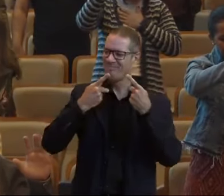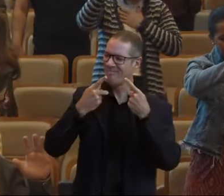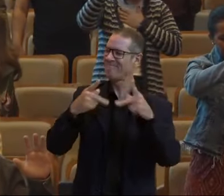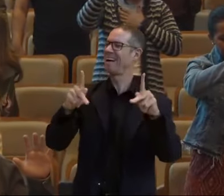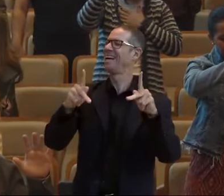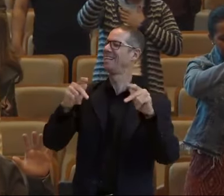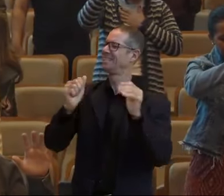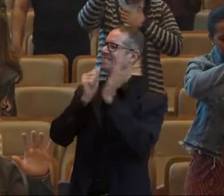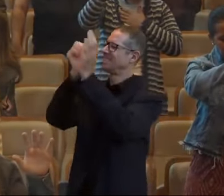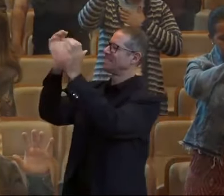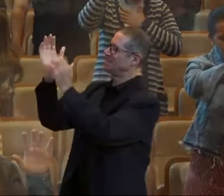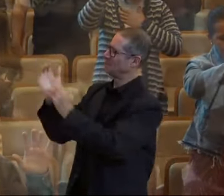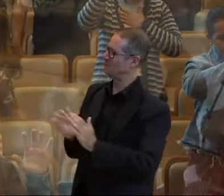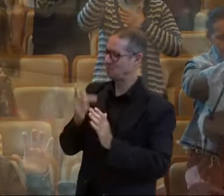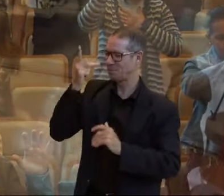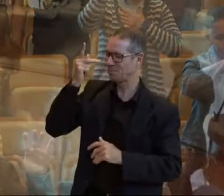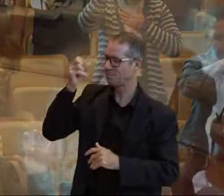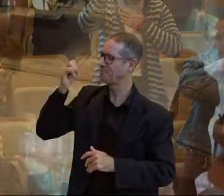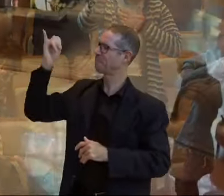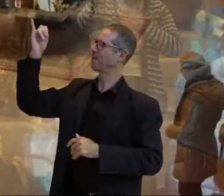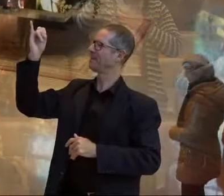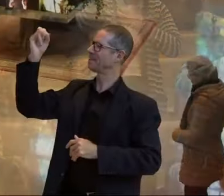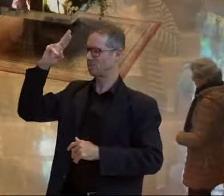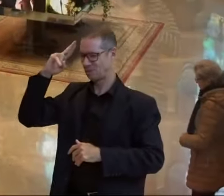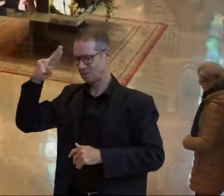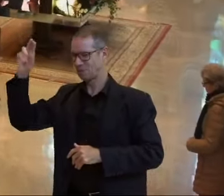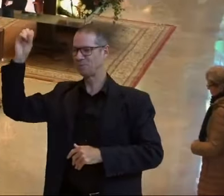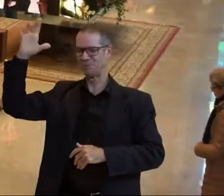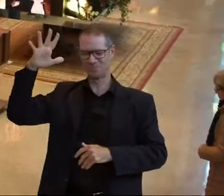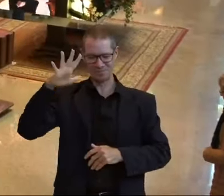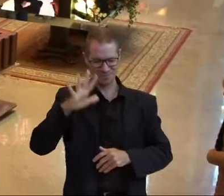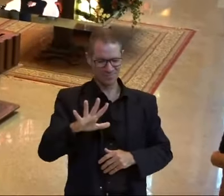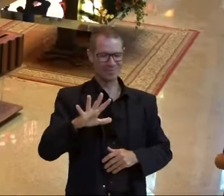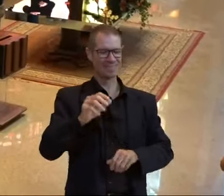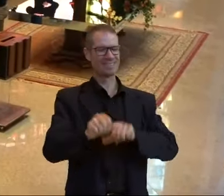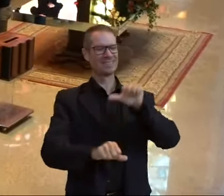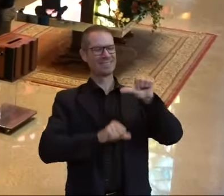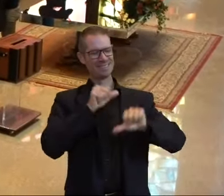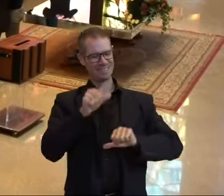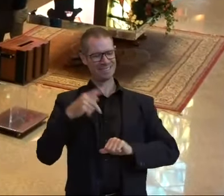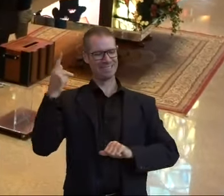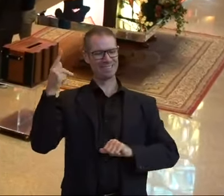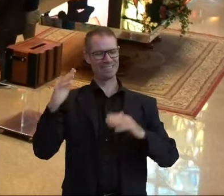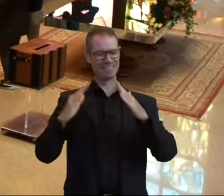Pai, porque o Senhor faz deles a tua igreja.